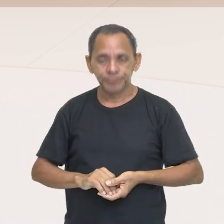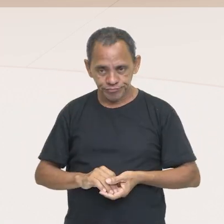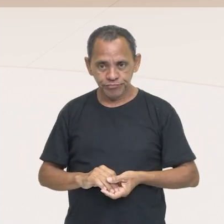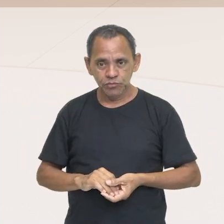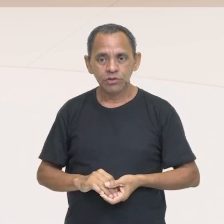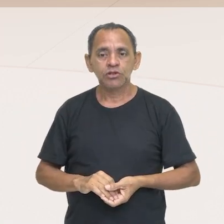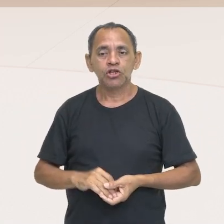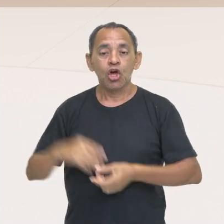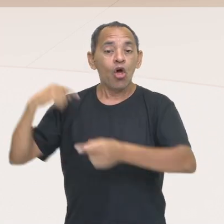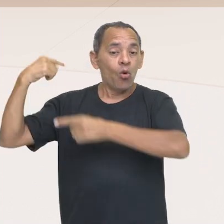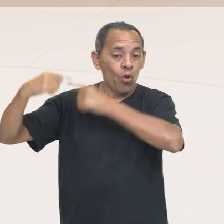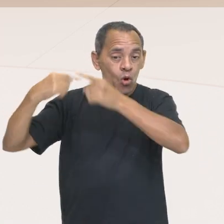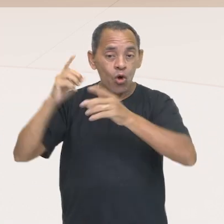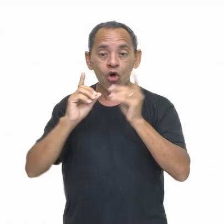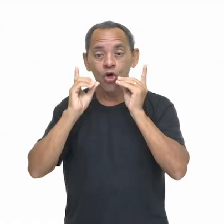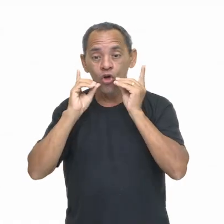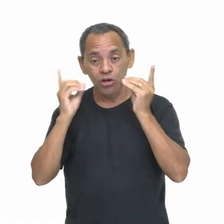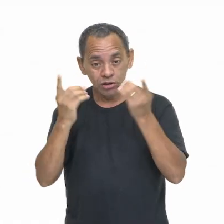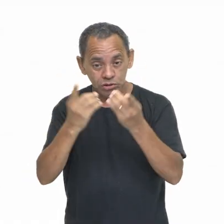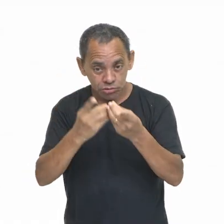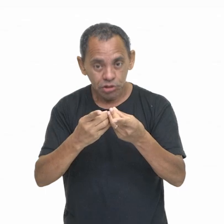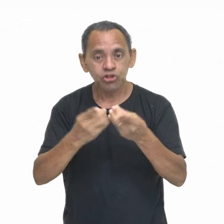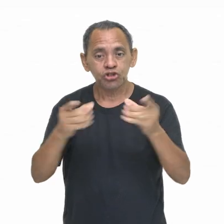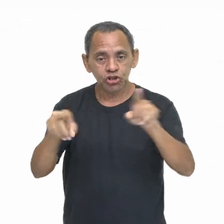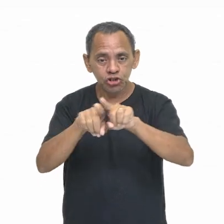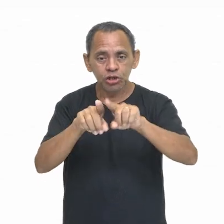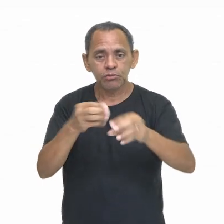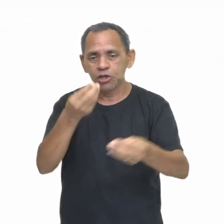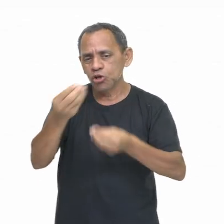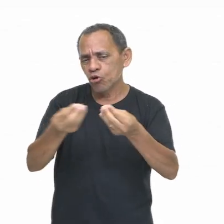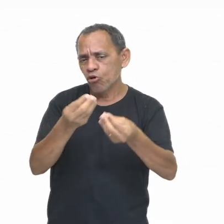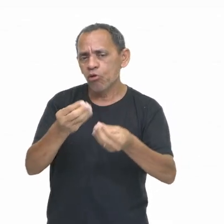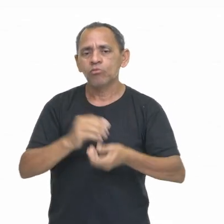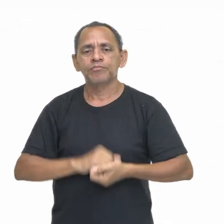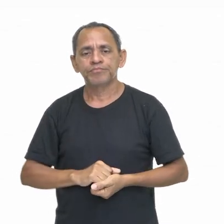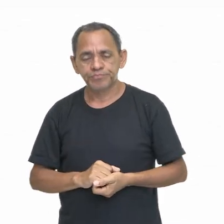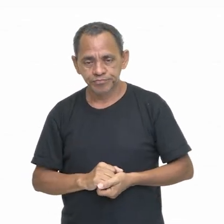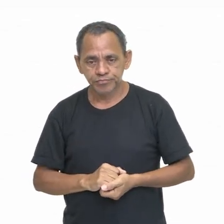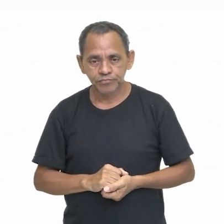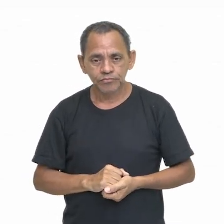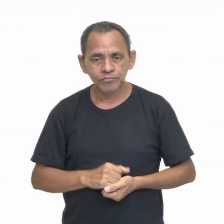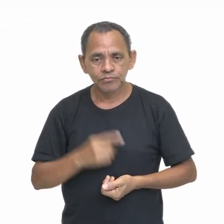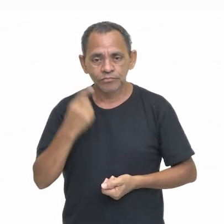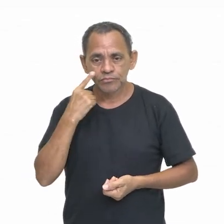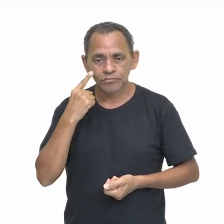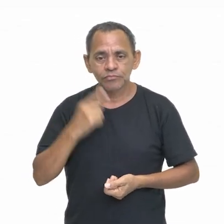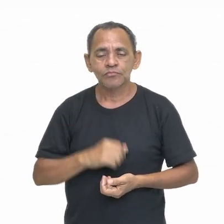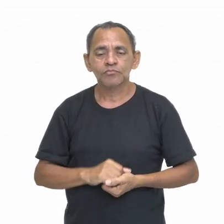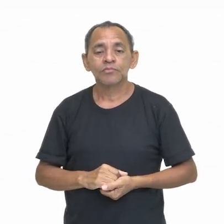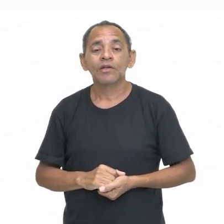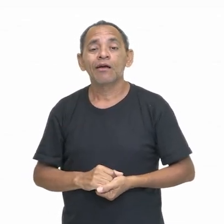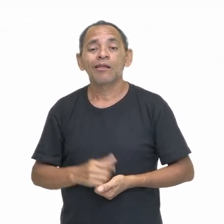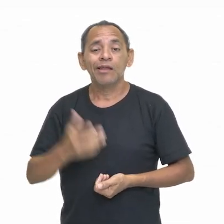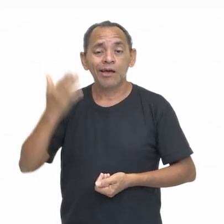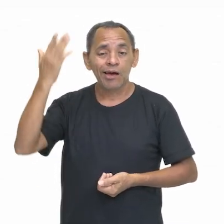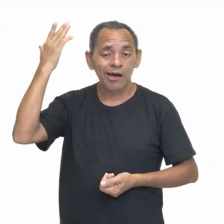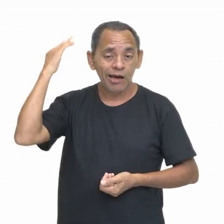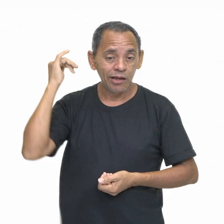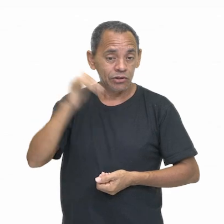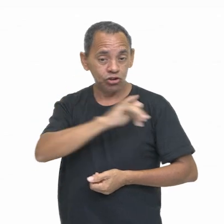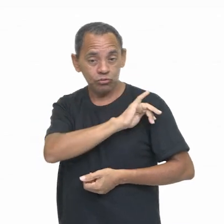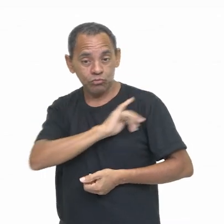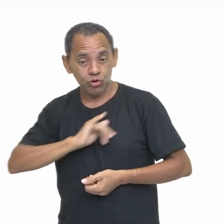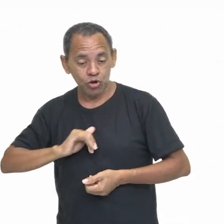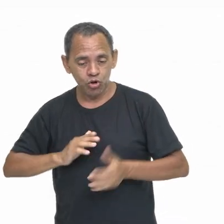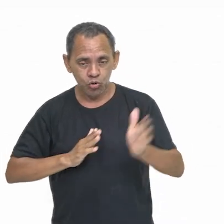Antigo, tá bom? Então, olha lá, vamos verificar a primeira, né, que vai do Antigo Império, que durou